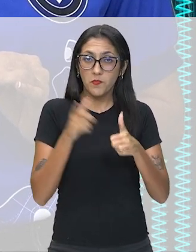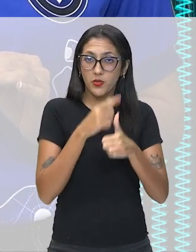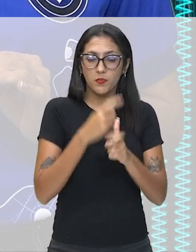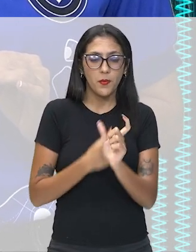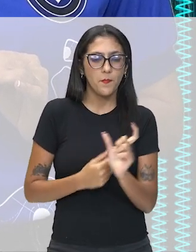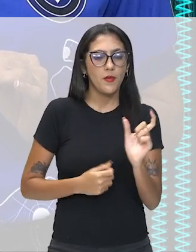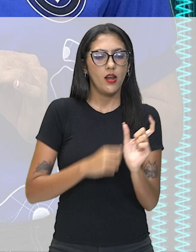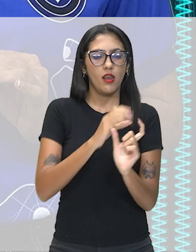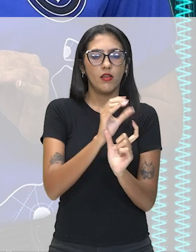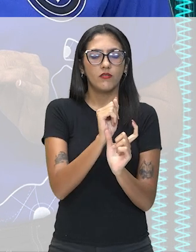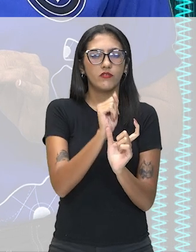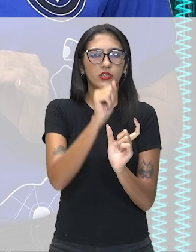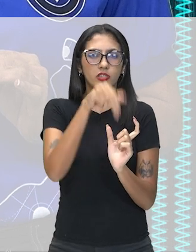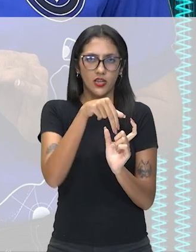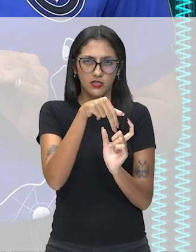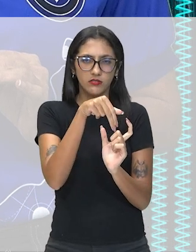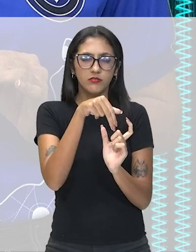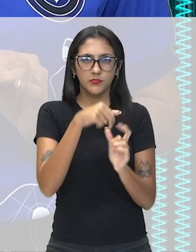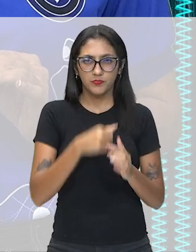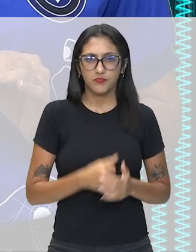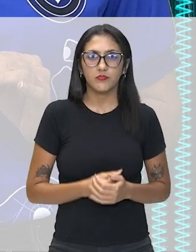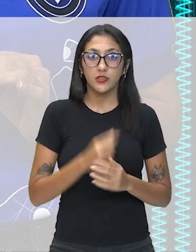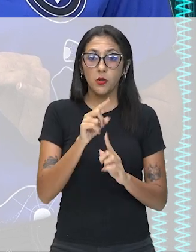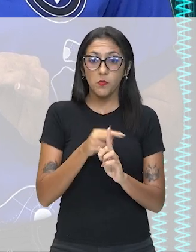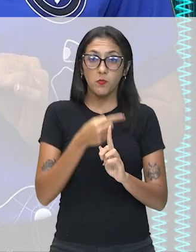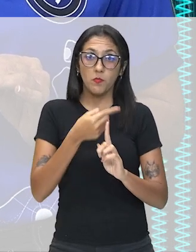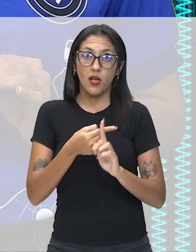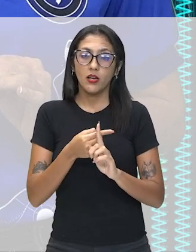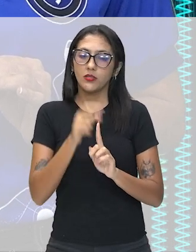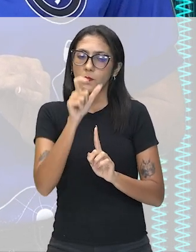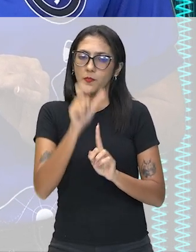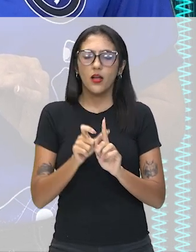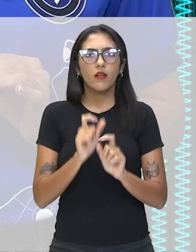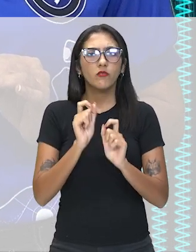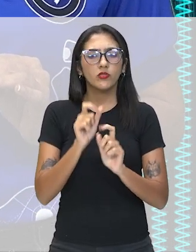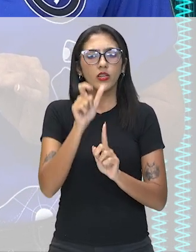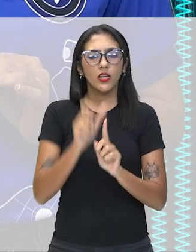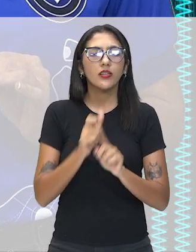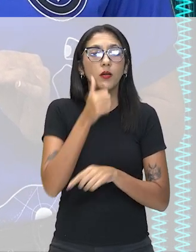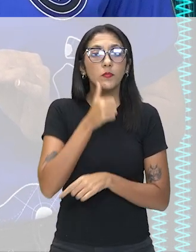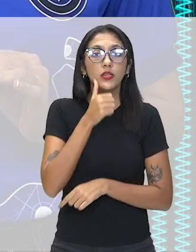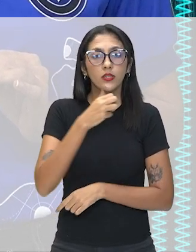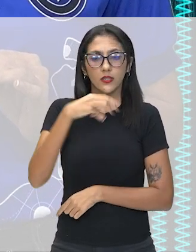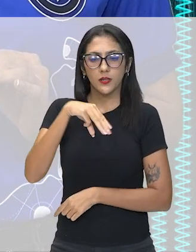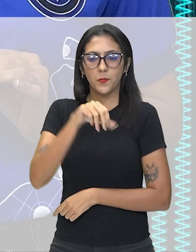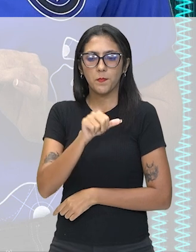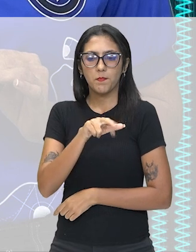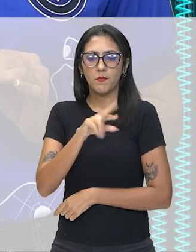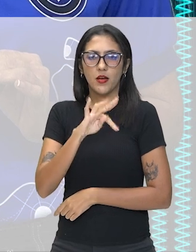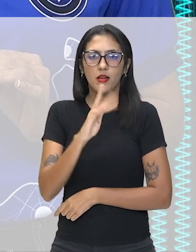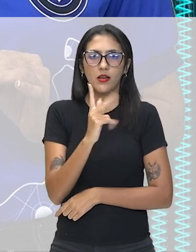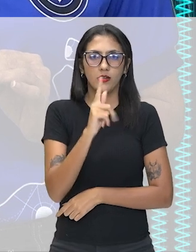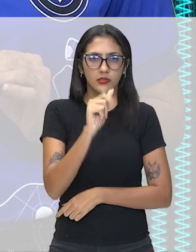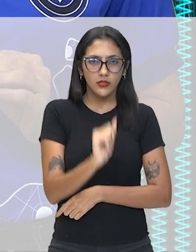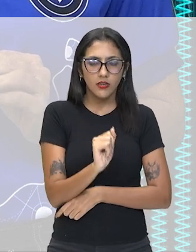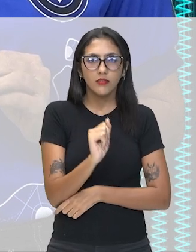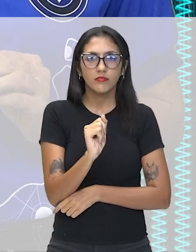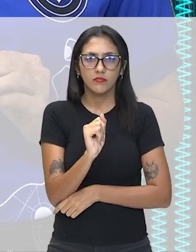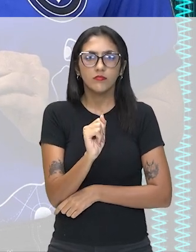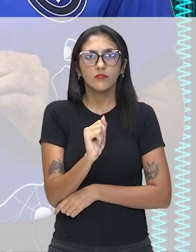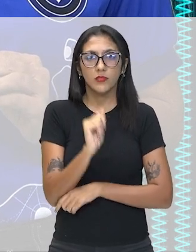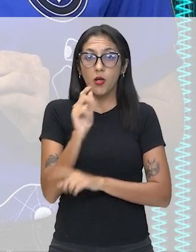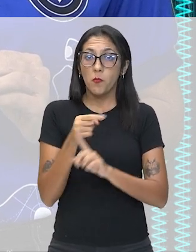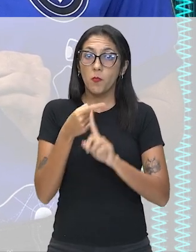Depois quem vem? O subject, que é a Martha, né? Essa garotinha aqui. E em seguida o verb. Qual é o verb